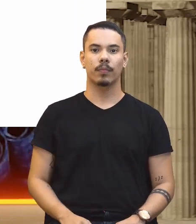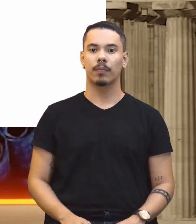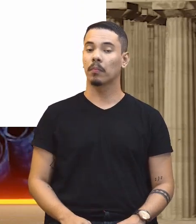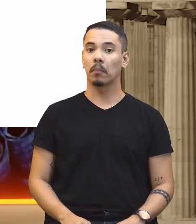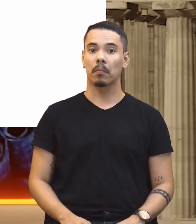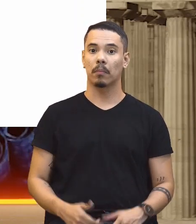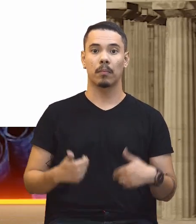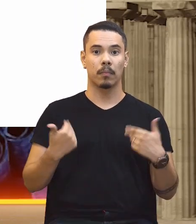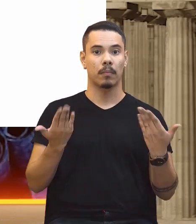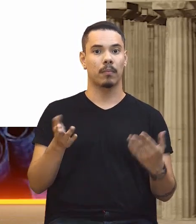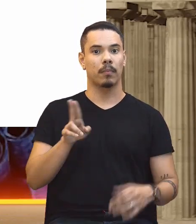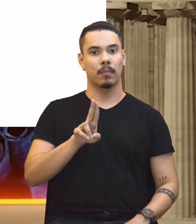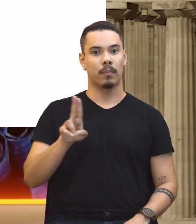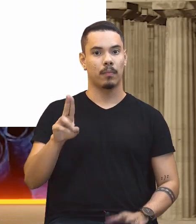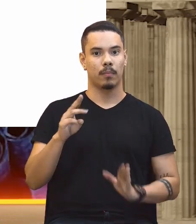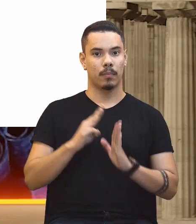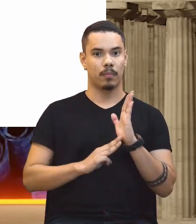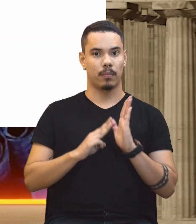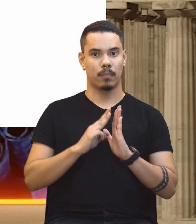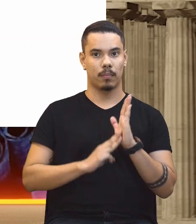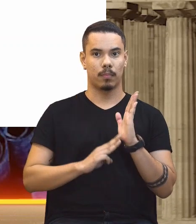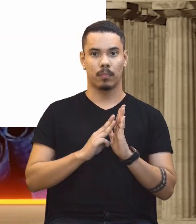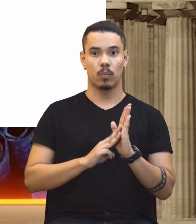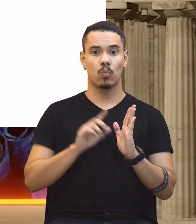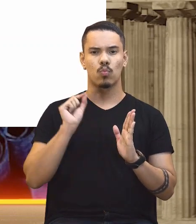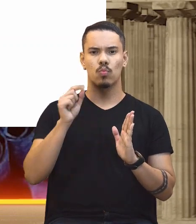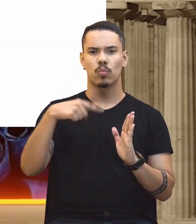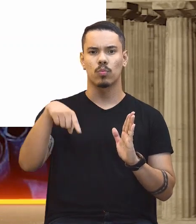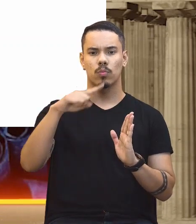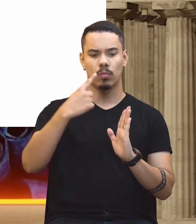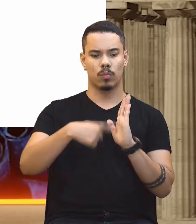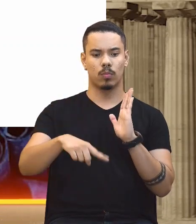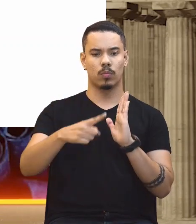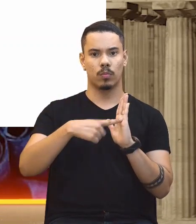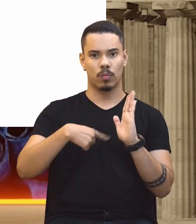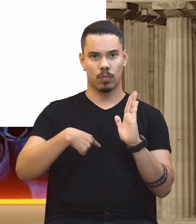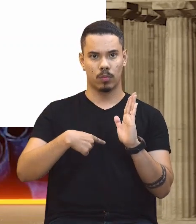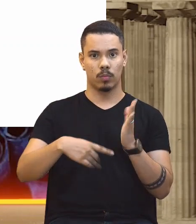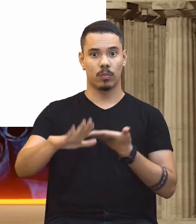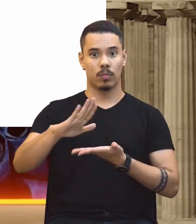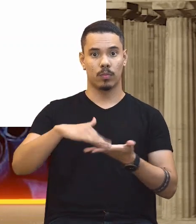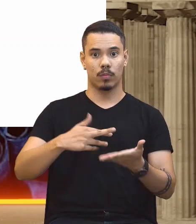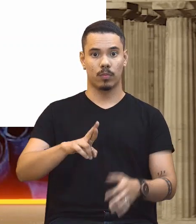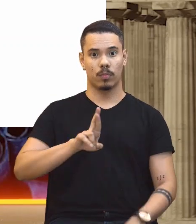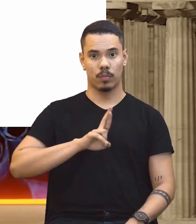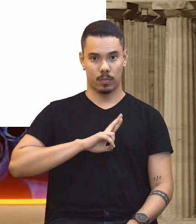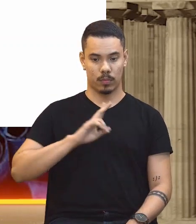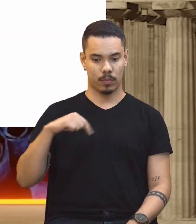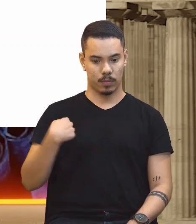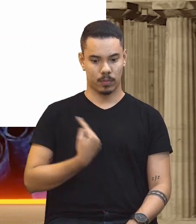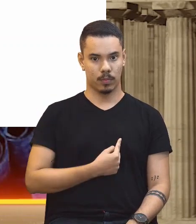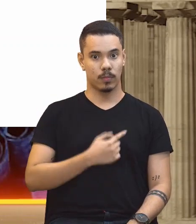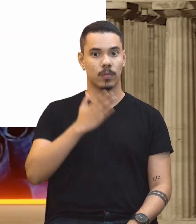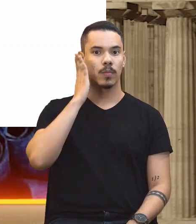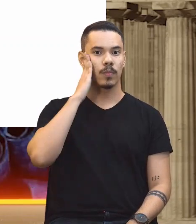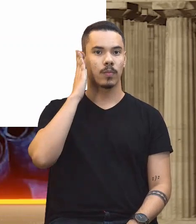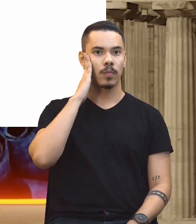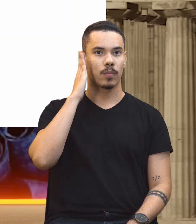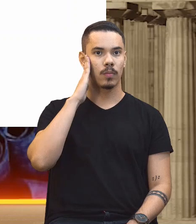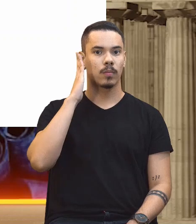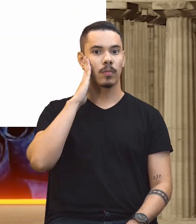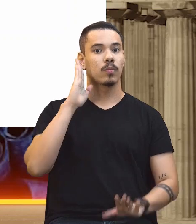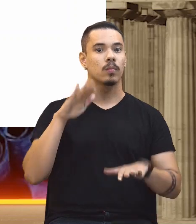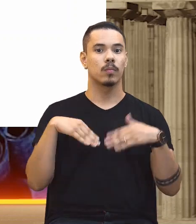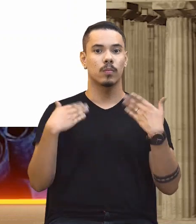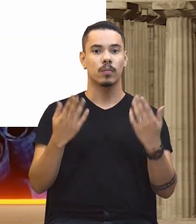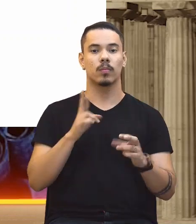o nome desse método? O que é que vocês marcaram aí? Mande a resposta aqui para a gente saber se vocês